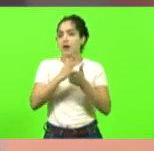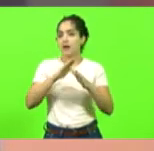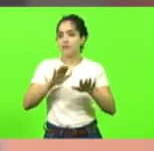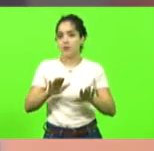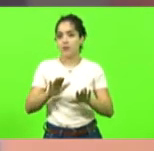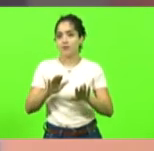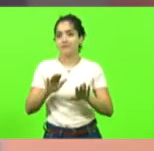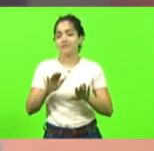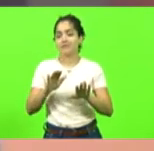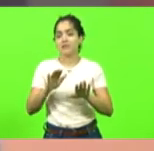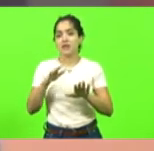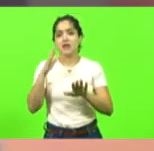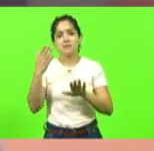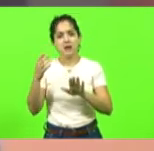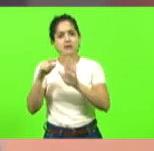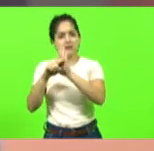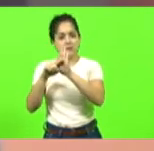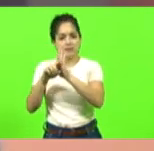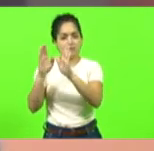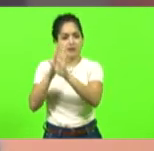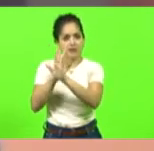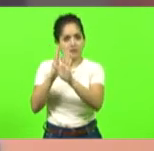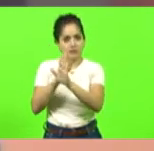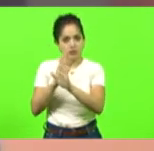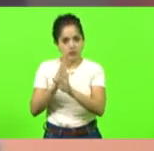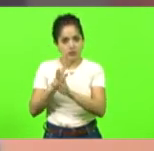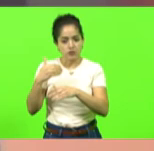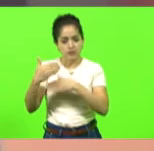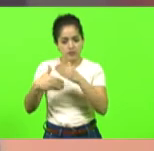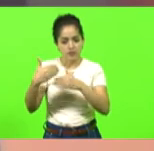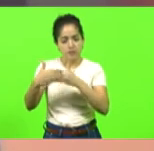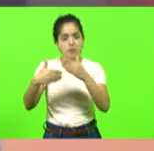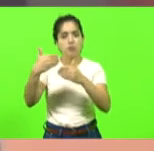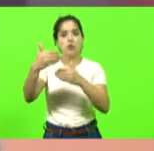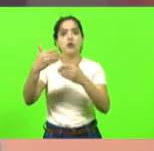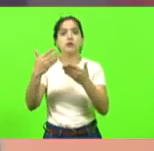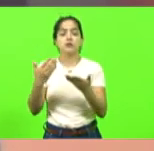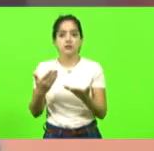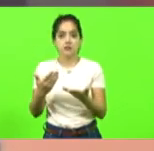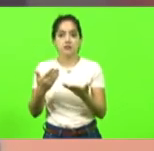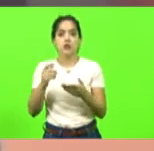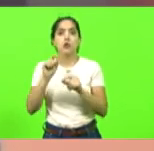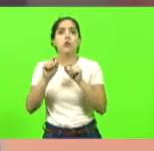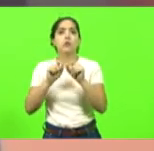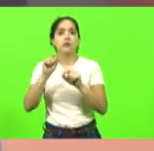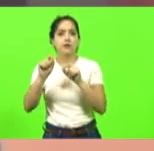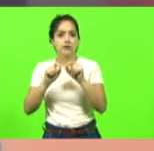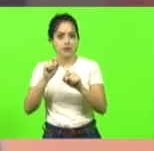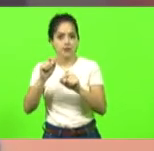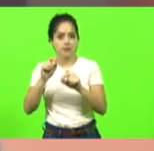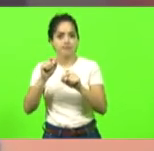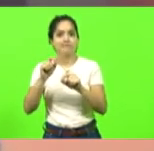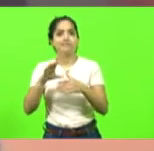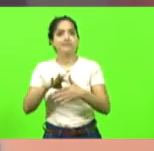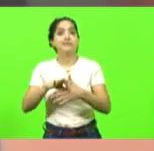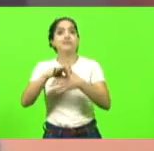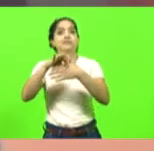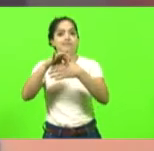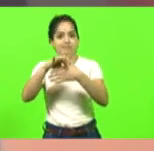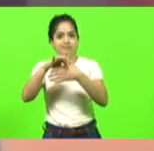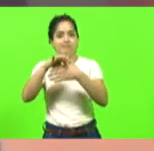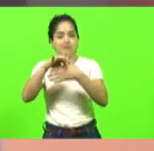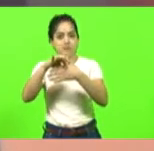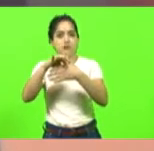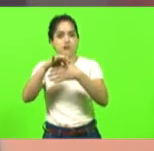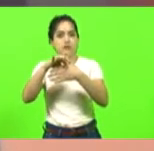naquelas investigações pós-tragédia se identificou que haviam lideranças que estavam